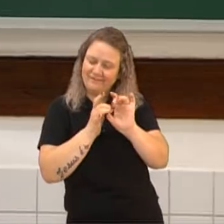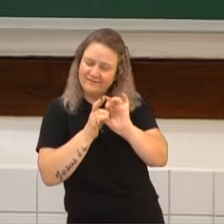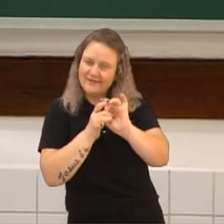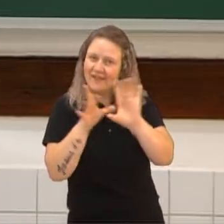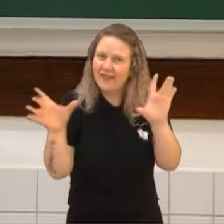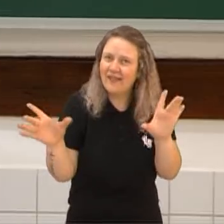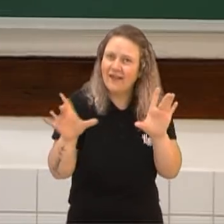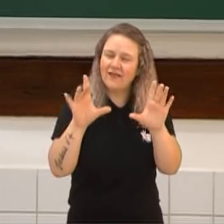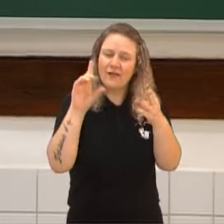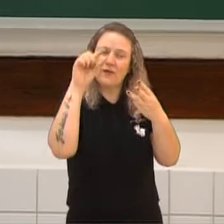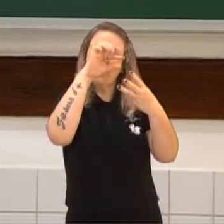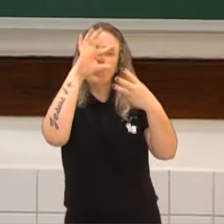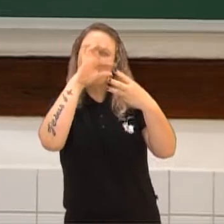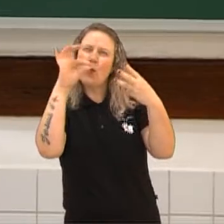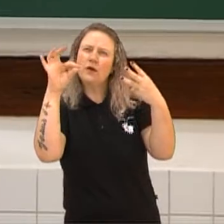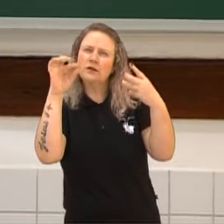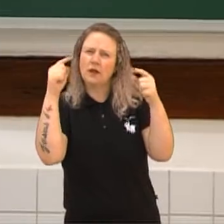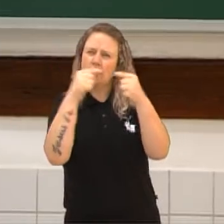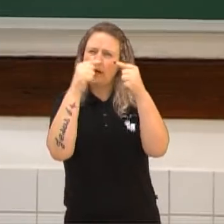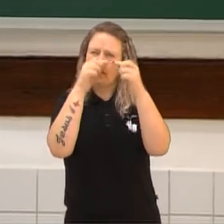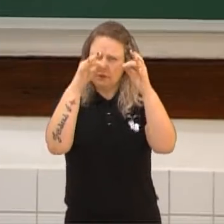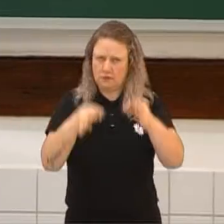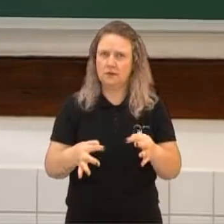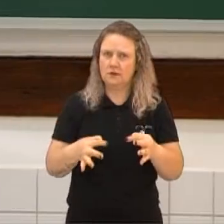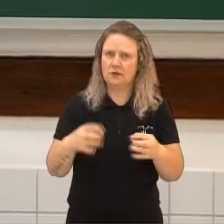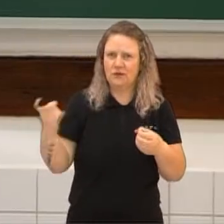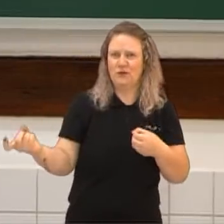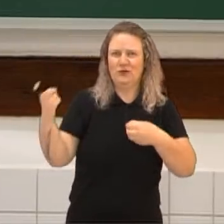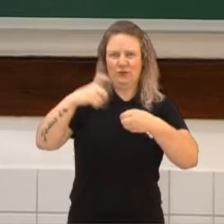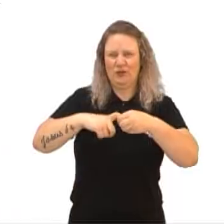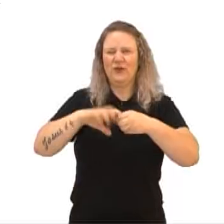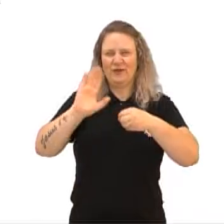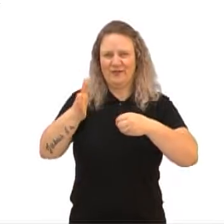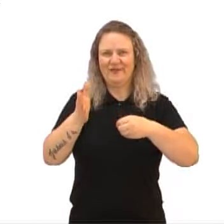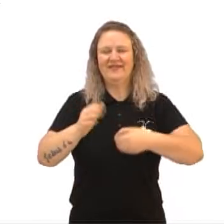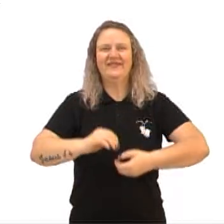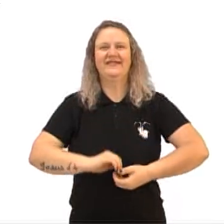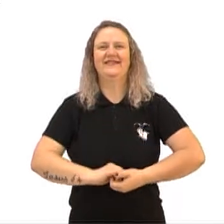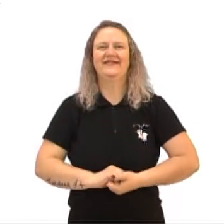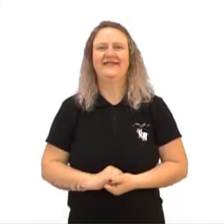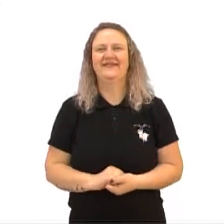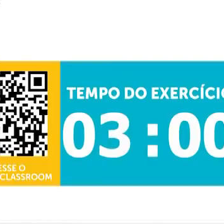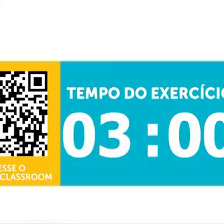escolher uma alternativa e daqui a pouco nós voltamos com a correta.